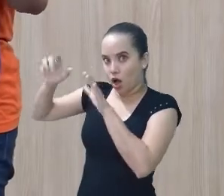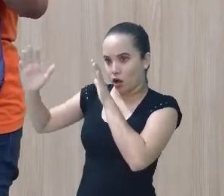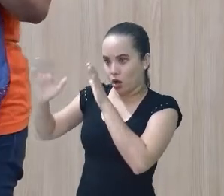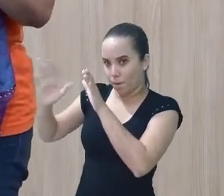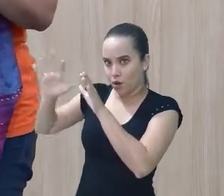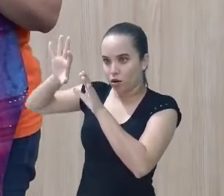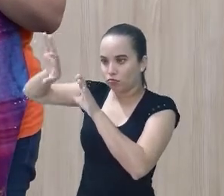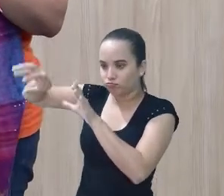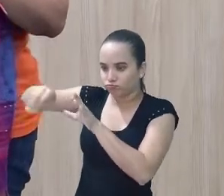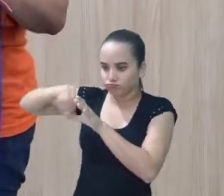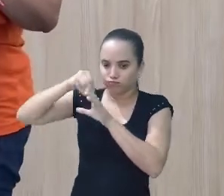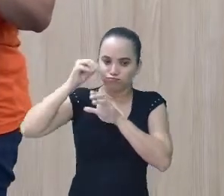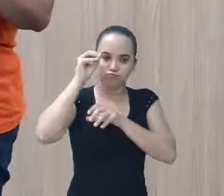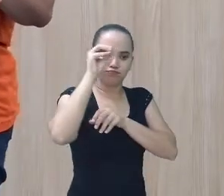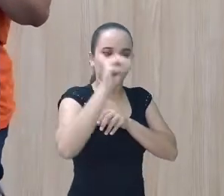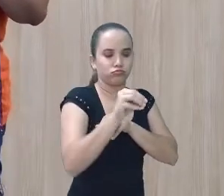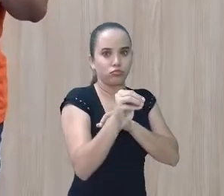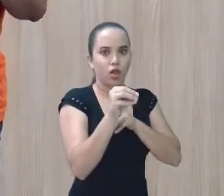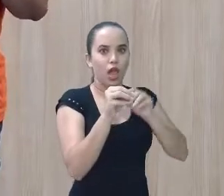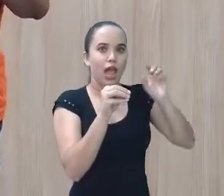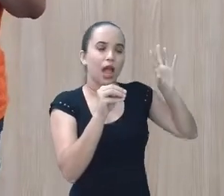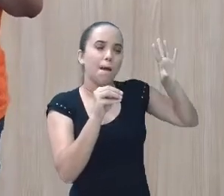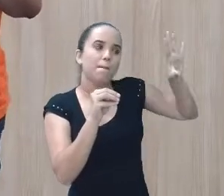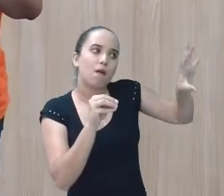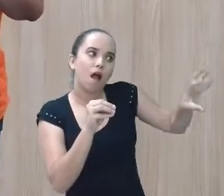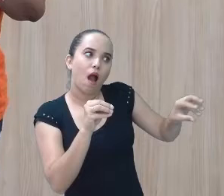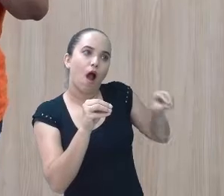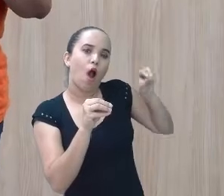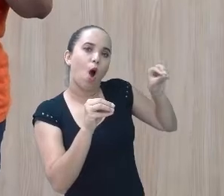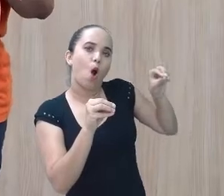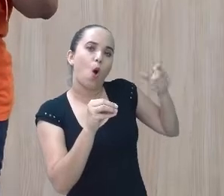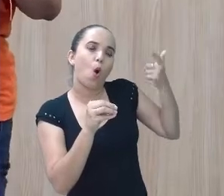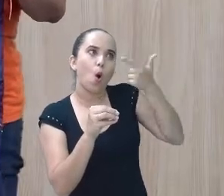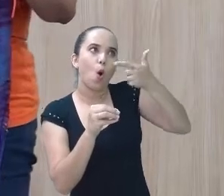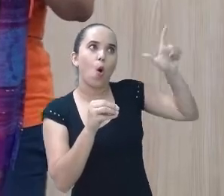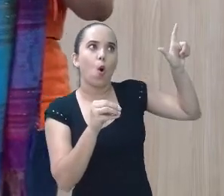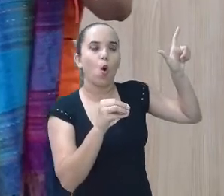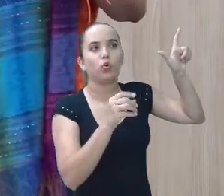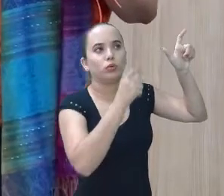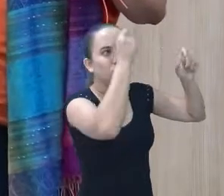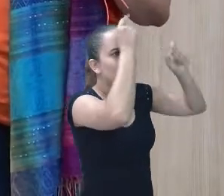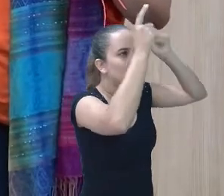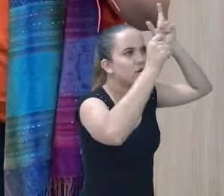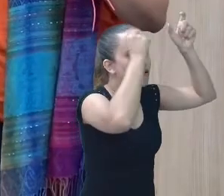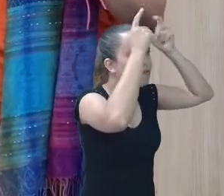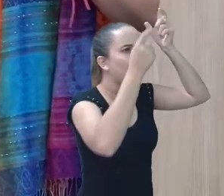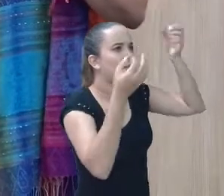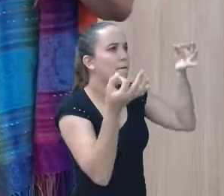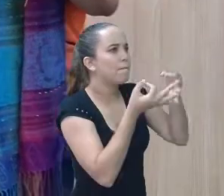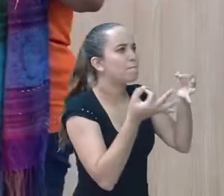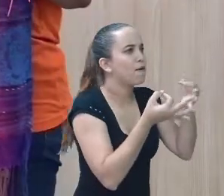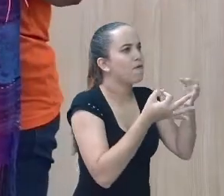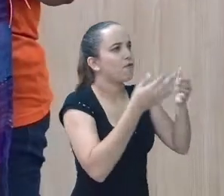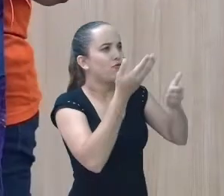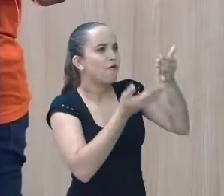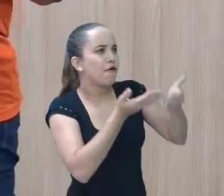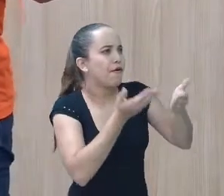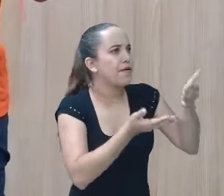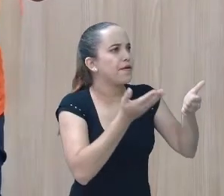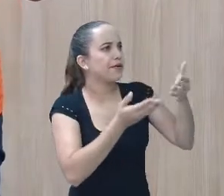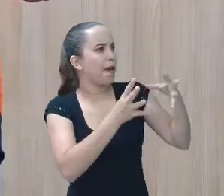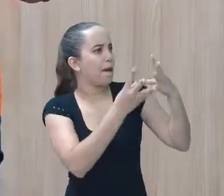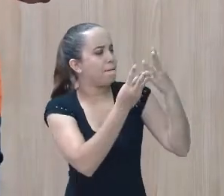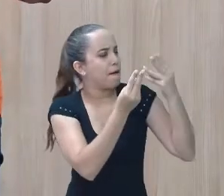uniu exatamente todos esses ideais aqui de perfeição, equilíbrio, pureza das